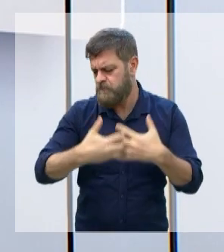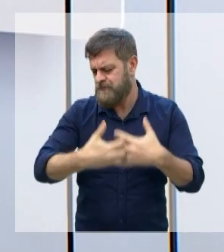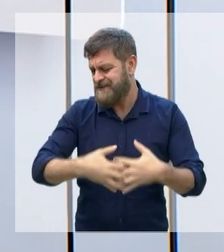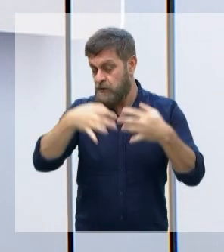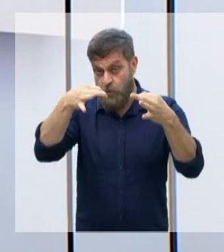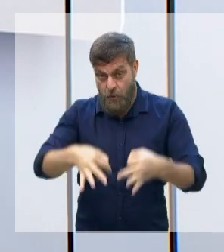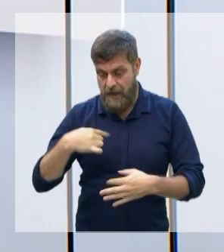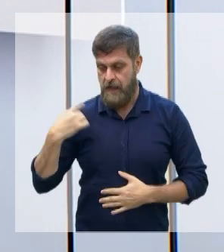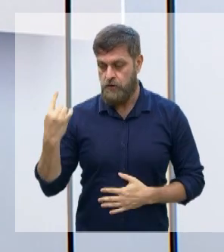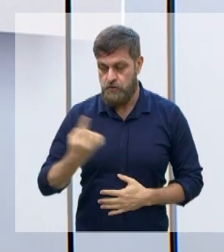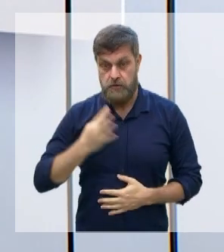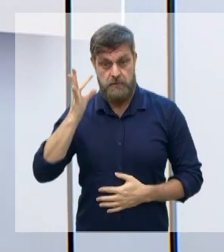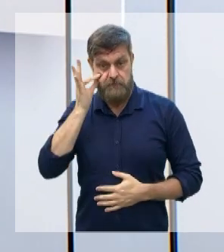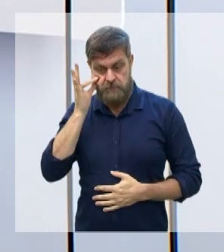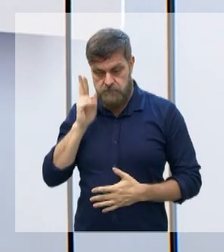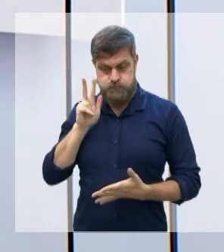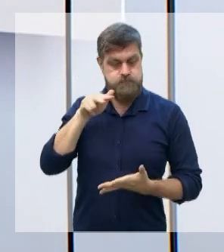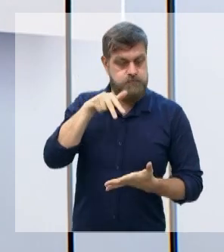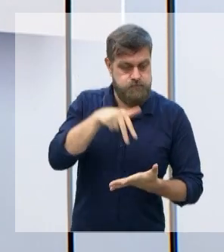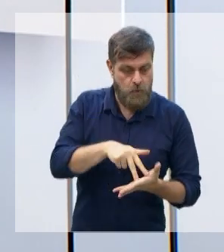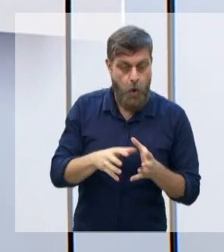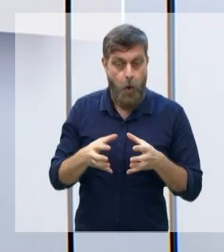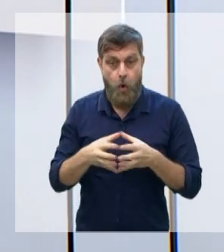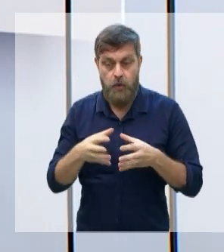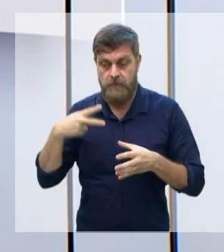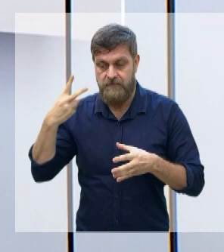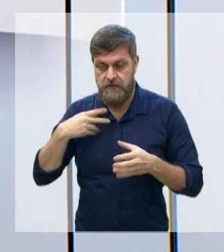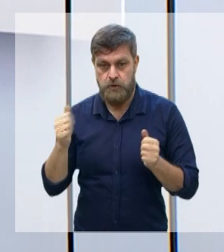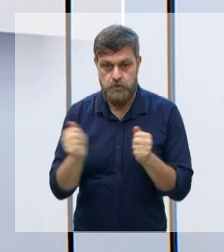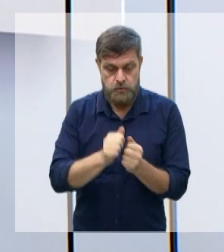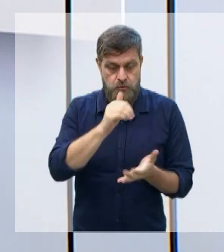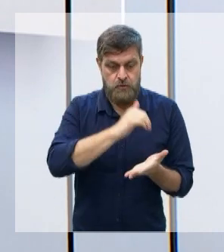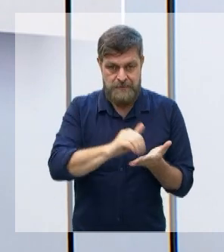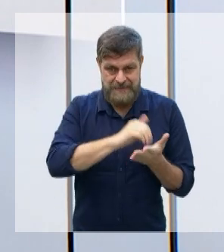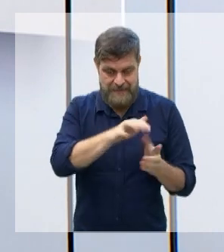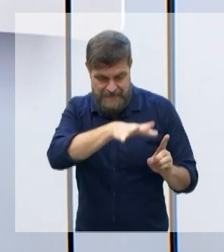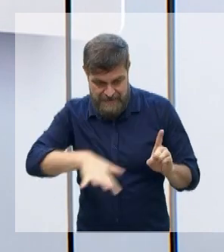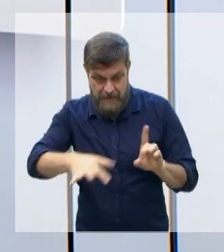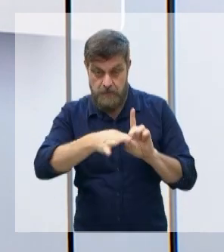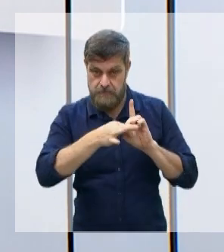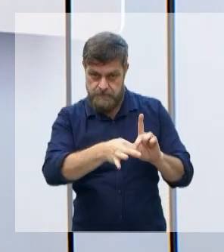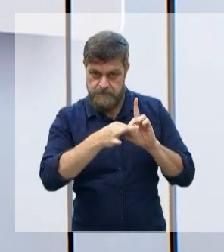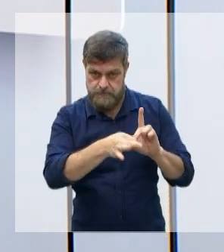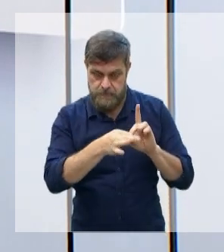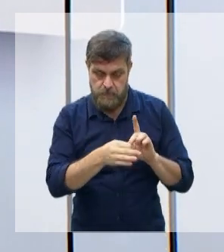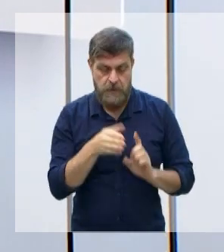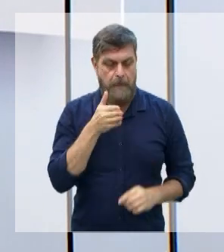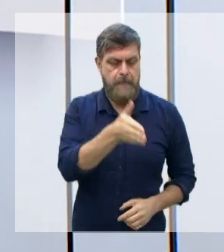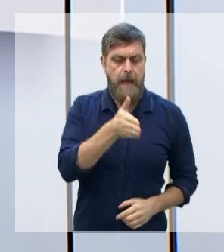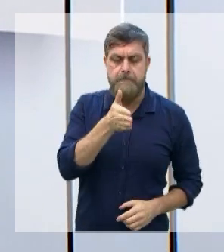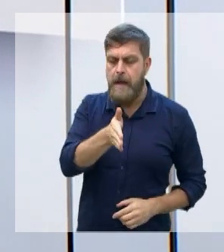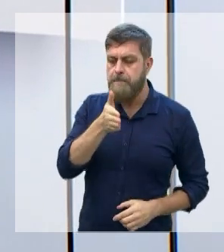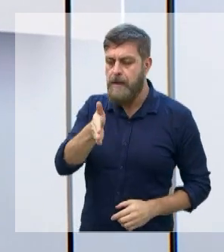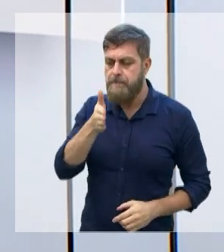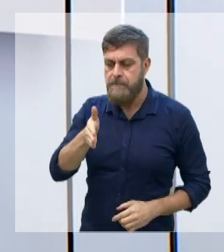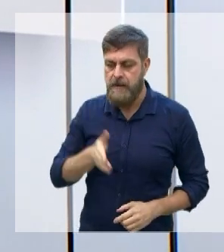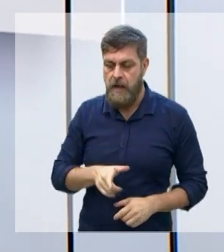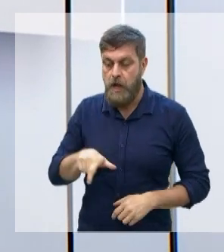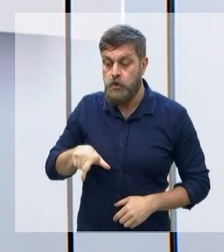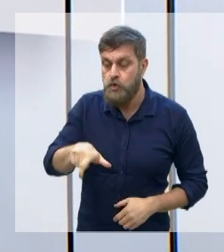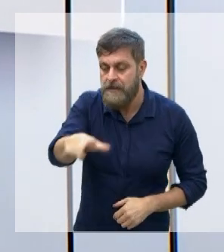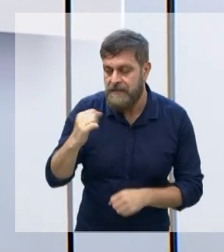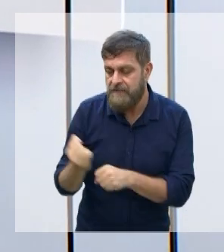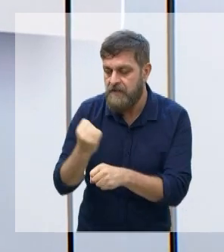o acompanhamento da comissão junto com o secretário nos trechos em obras é não era nosso